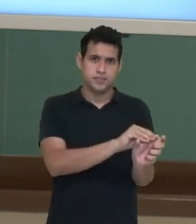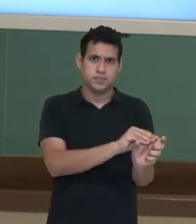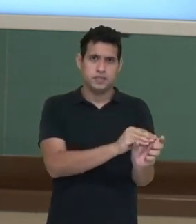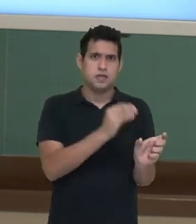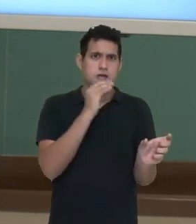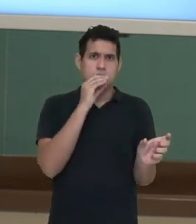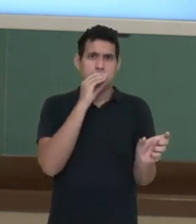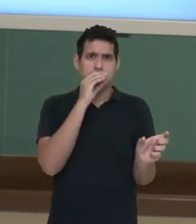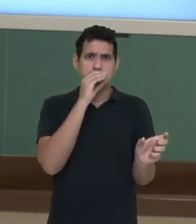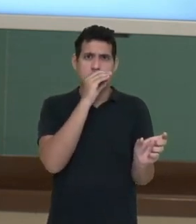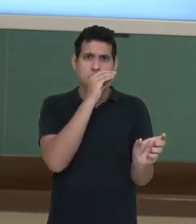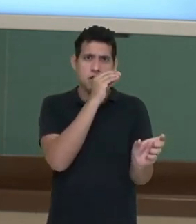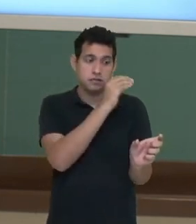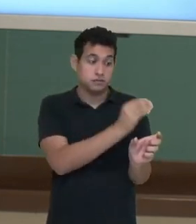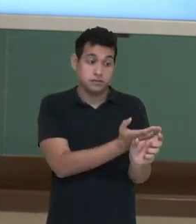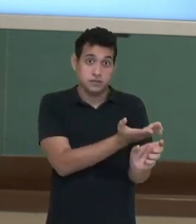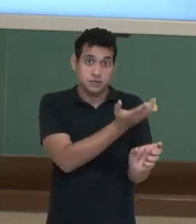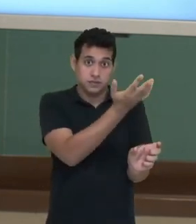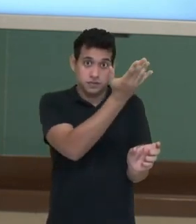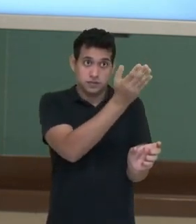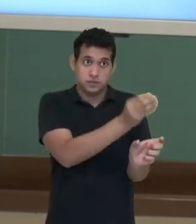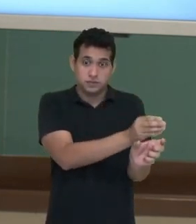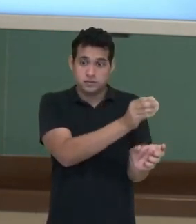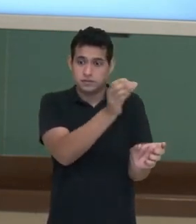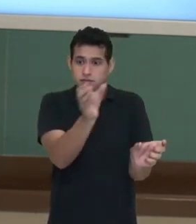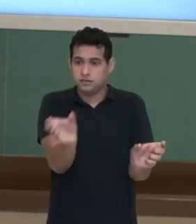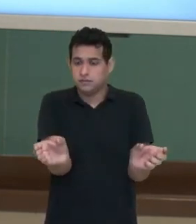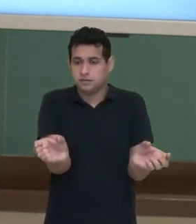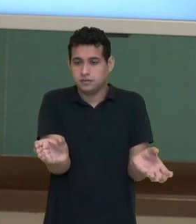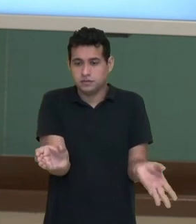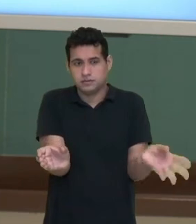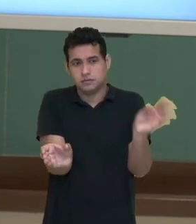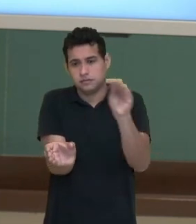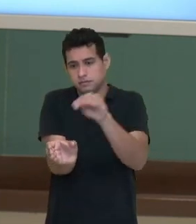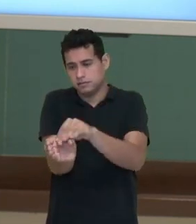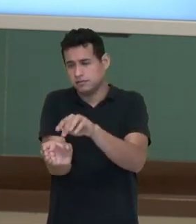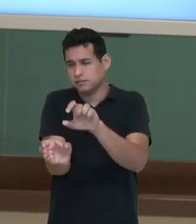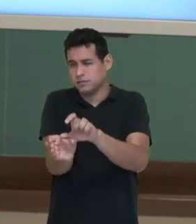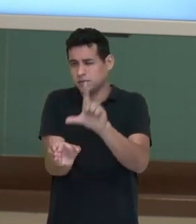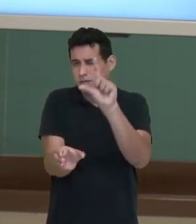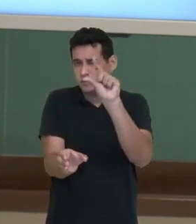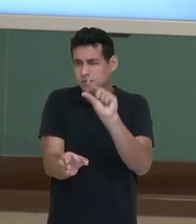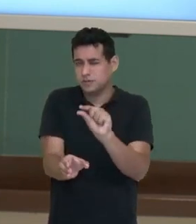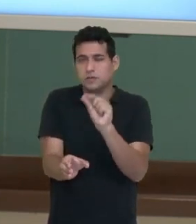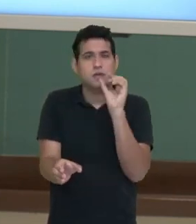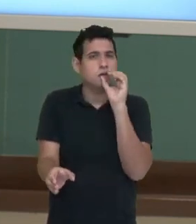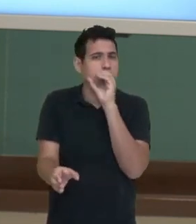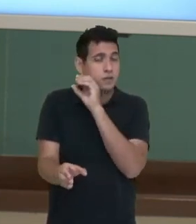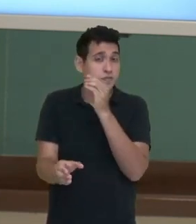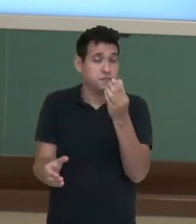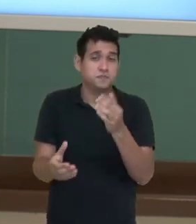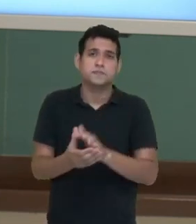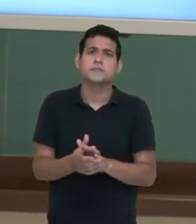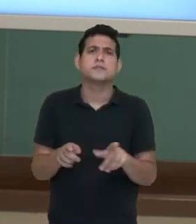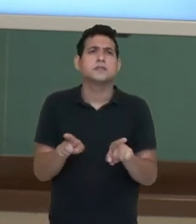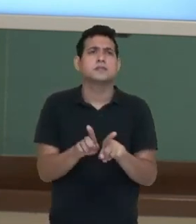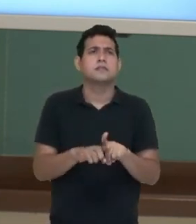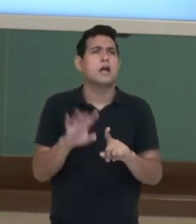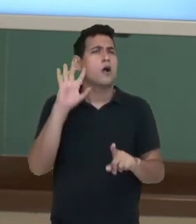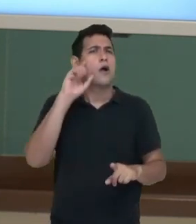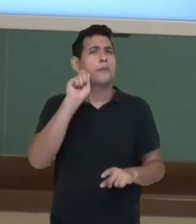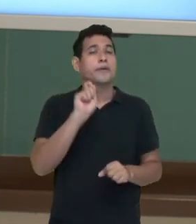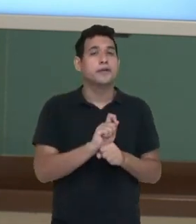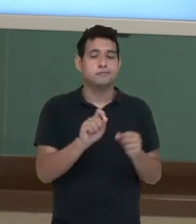maior, né, temperatura para o corpo que está com a menor temperatura. E daí, nesse caso aqui,